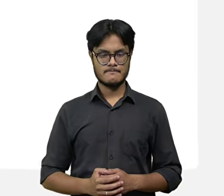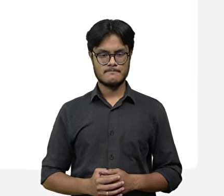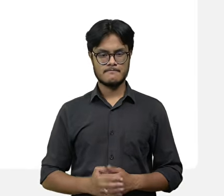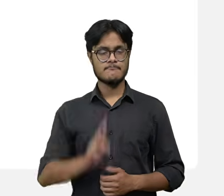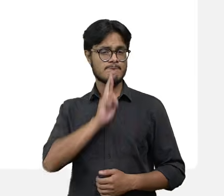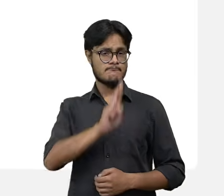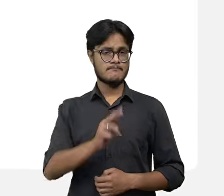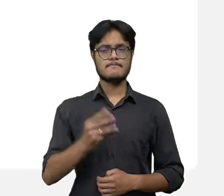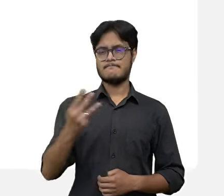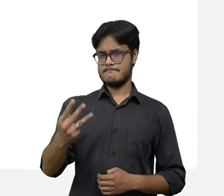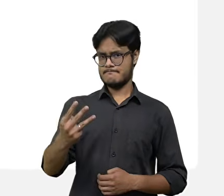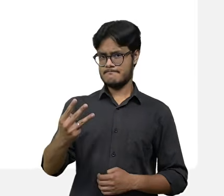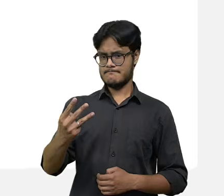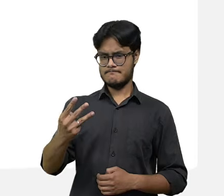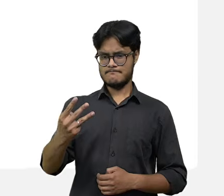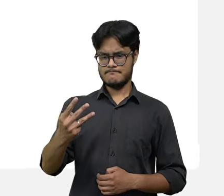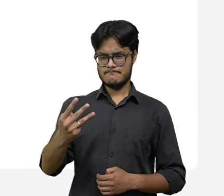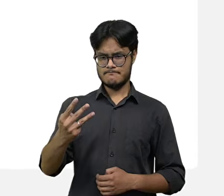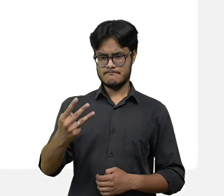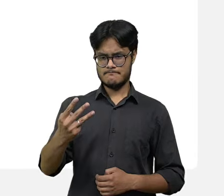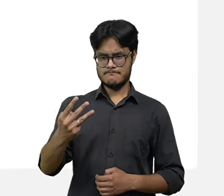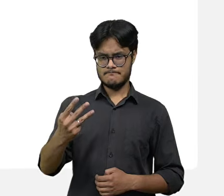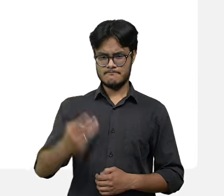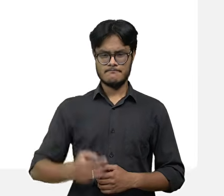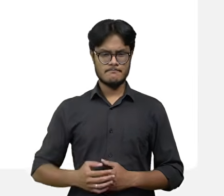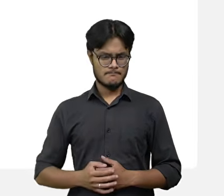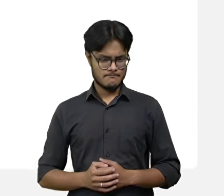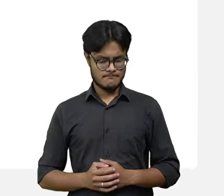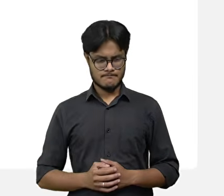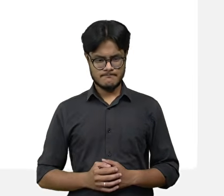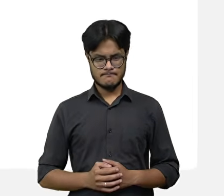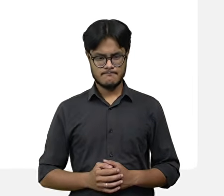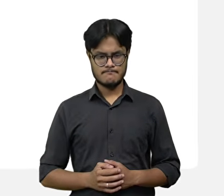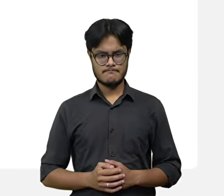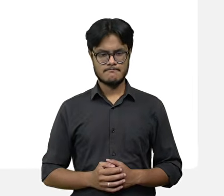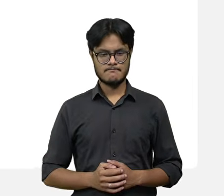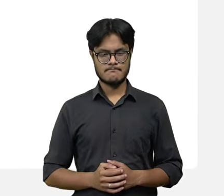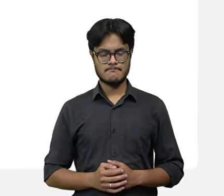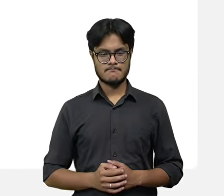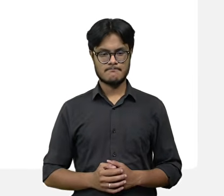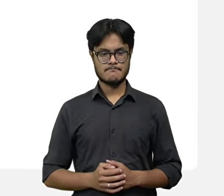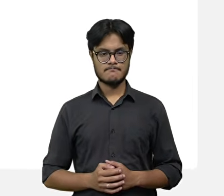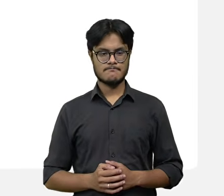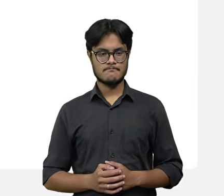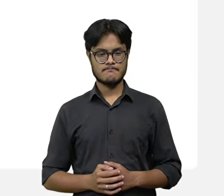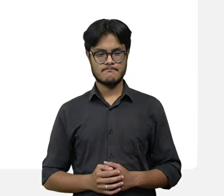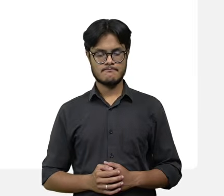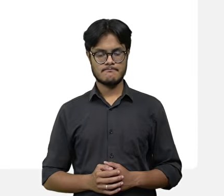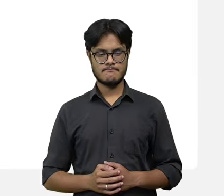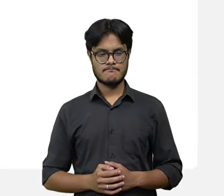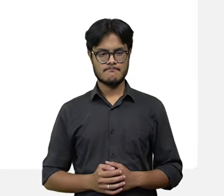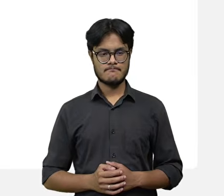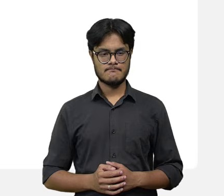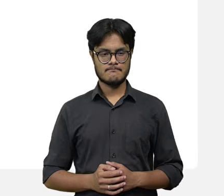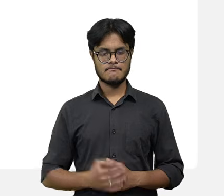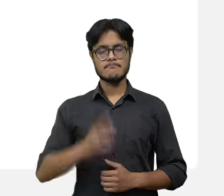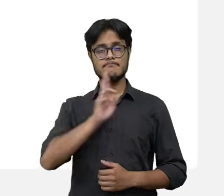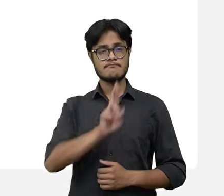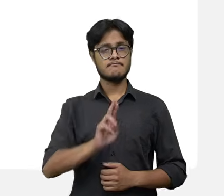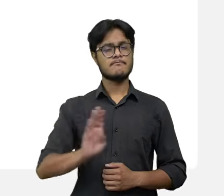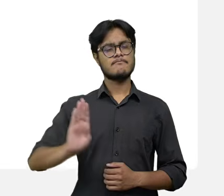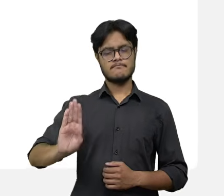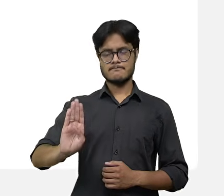por 4, nós vamos ter uma resistência de 3 ohm. Resistência de 3 ohm, que